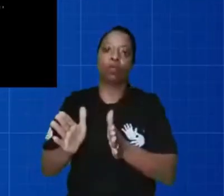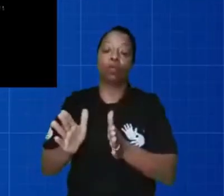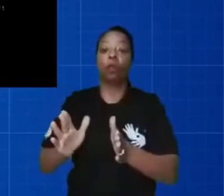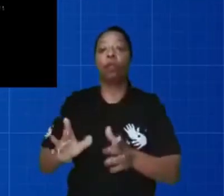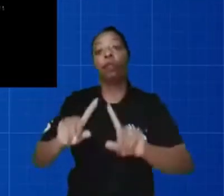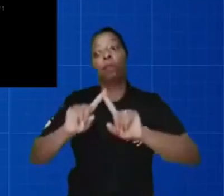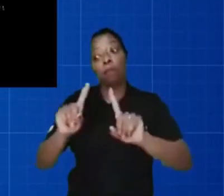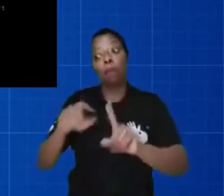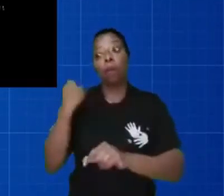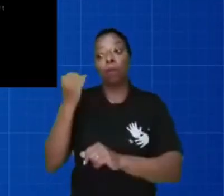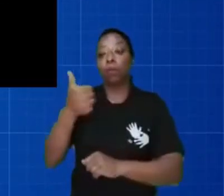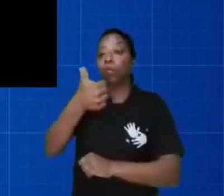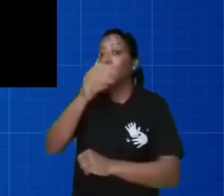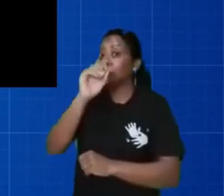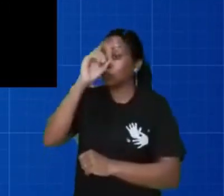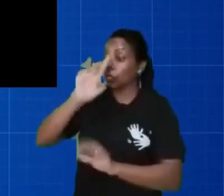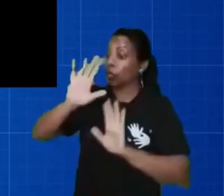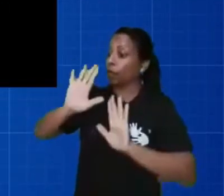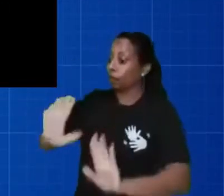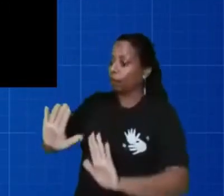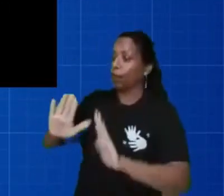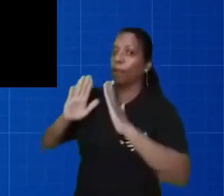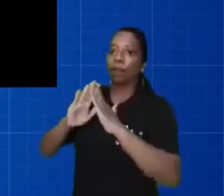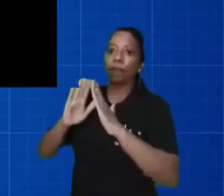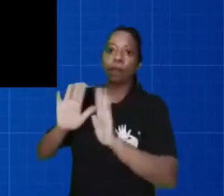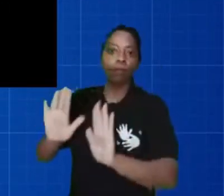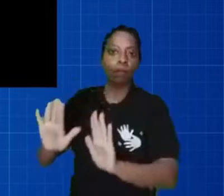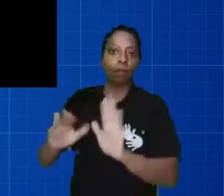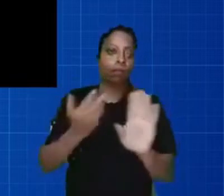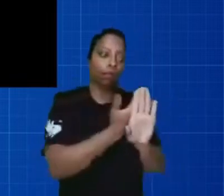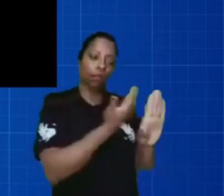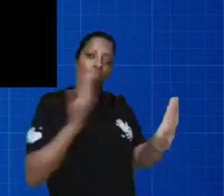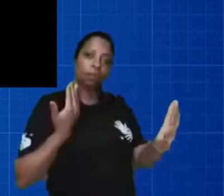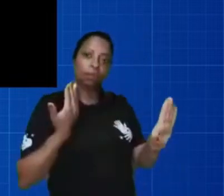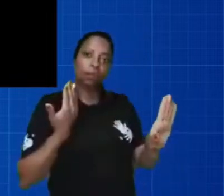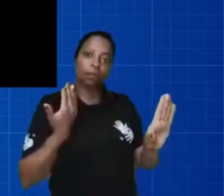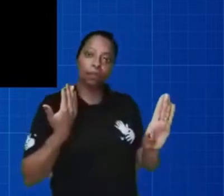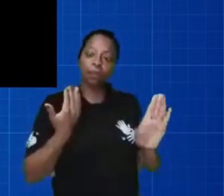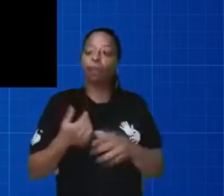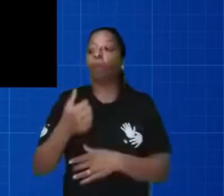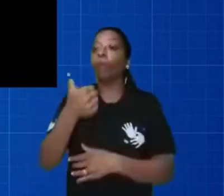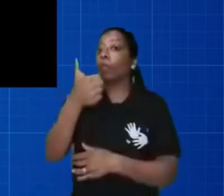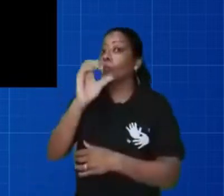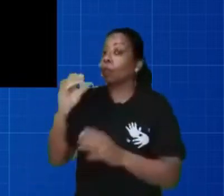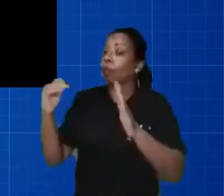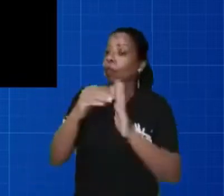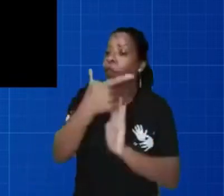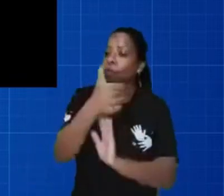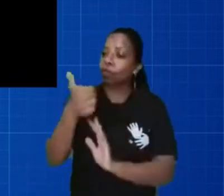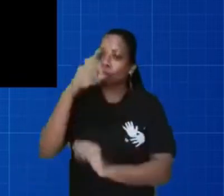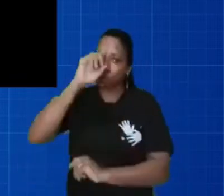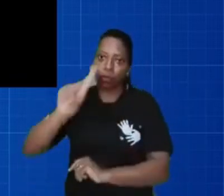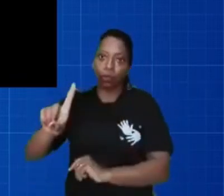no máximo 21. Então, esse é o cuidado, né, esse é o principal cuidado. Porque se a gente não tiver, para a pessoa que está